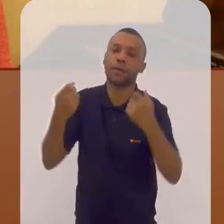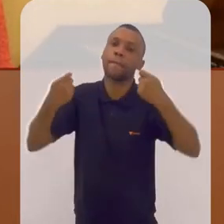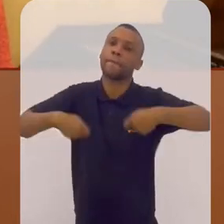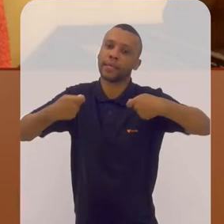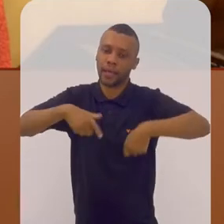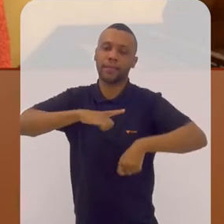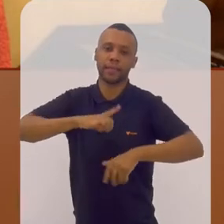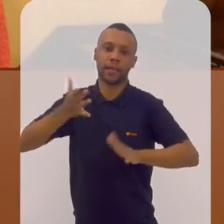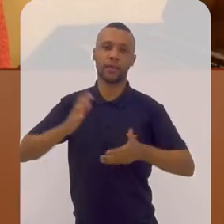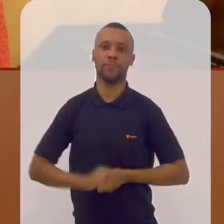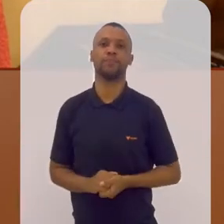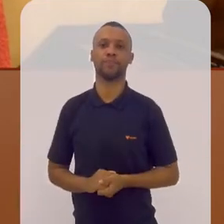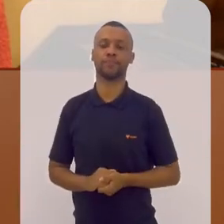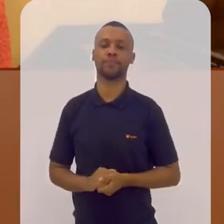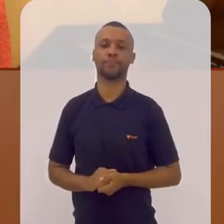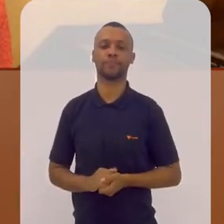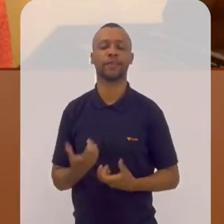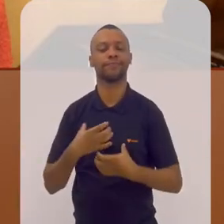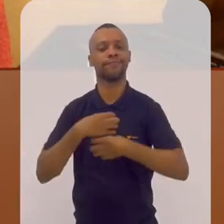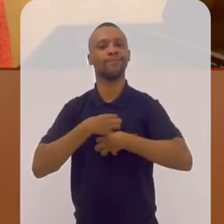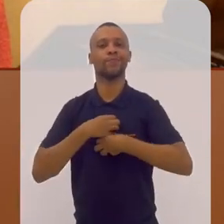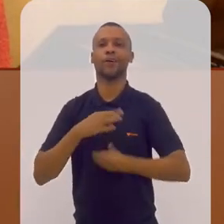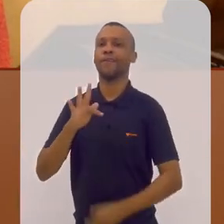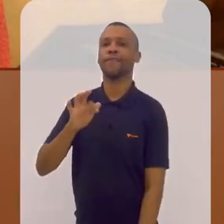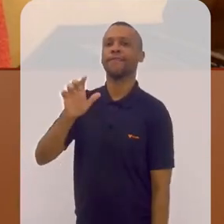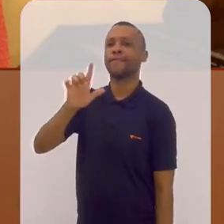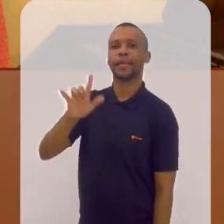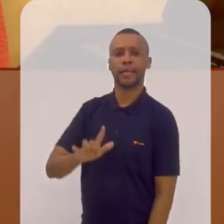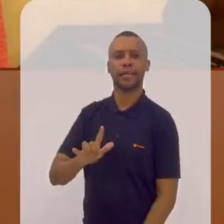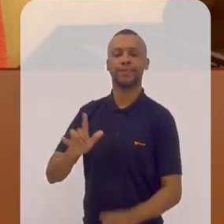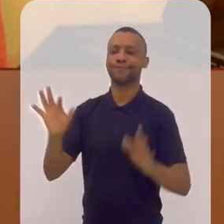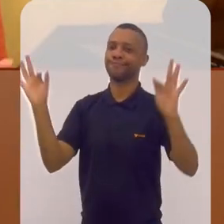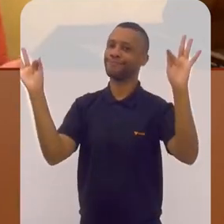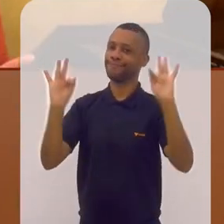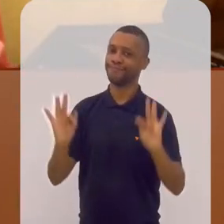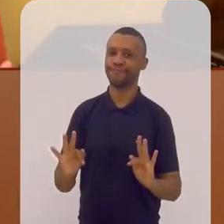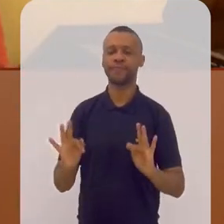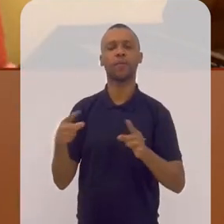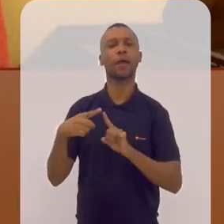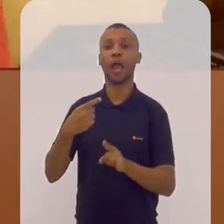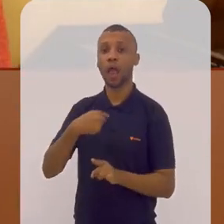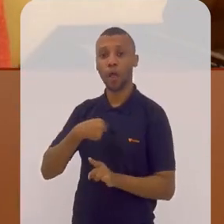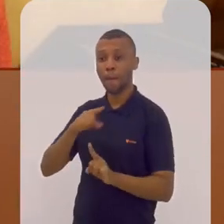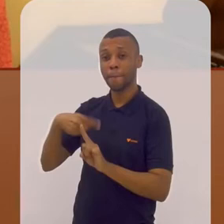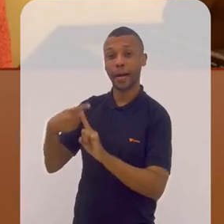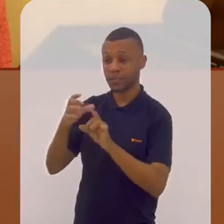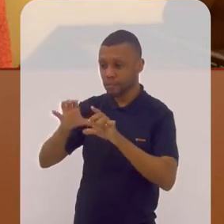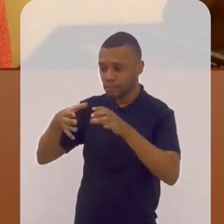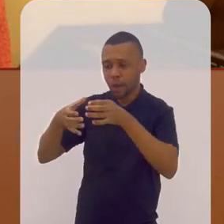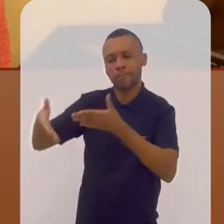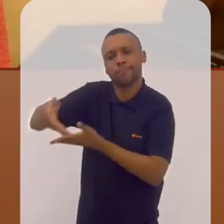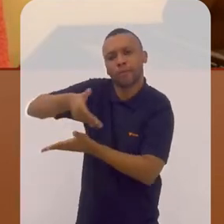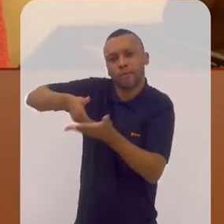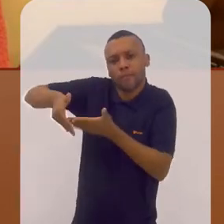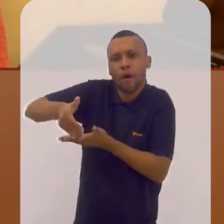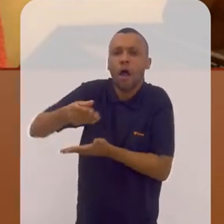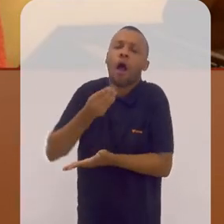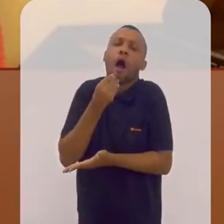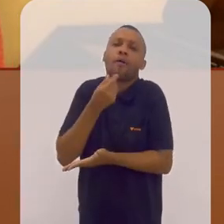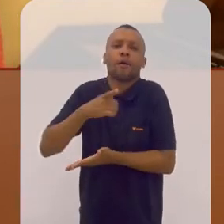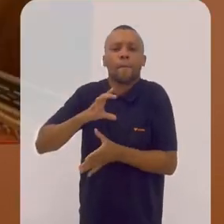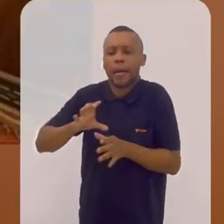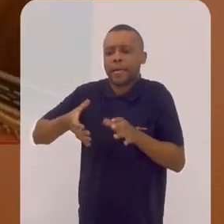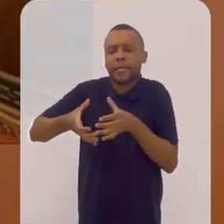era necessário mesmo que houvesse. Eu fico muito feliz porque eu e todo mundo da equipe, né, que obviamente